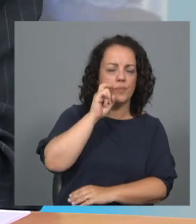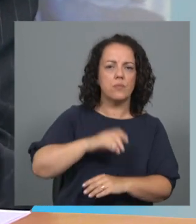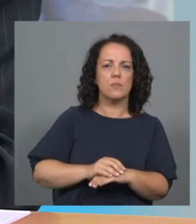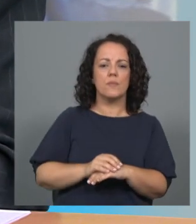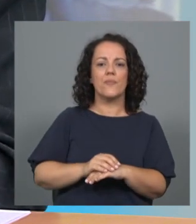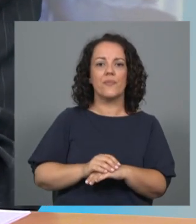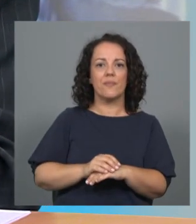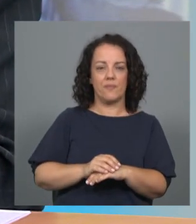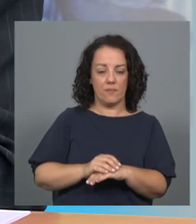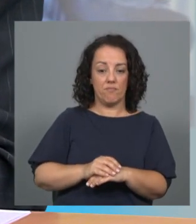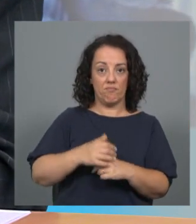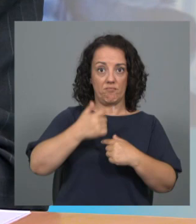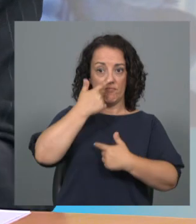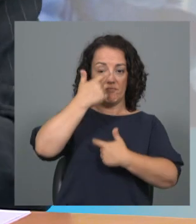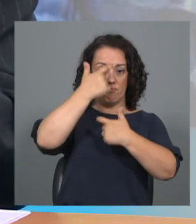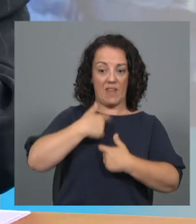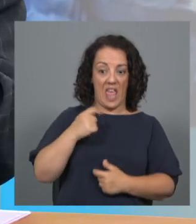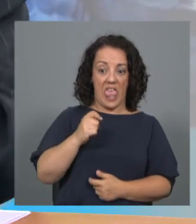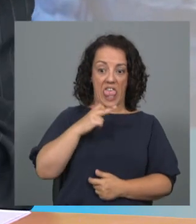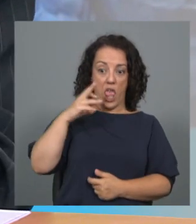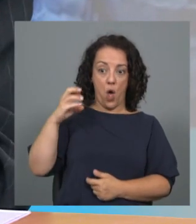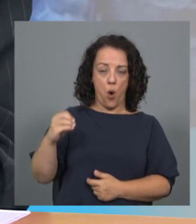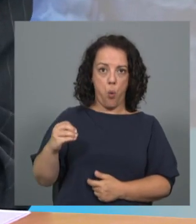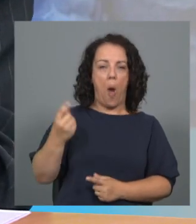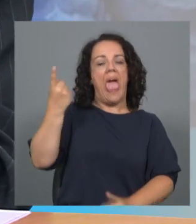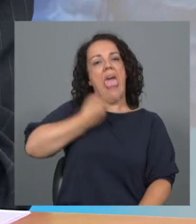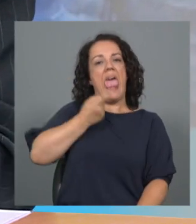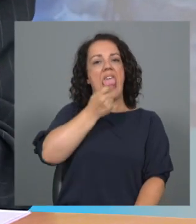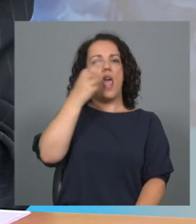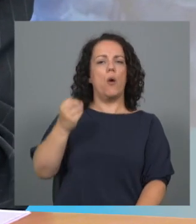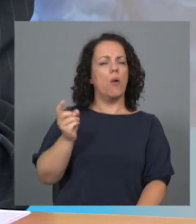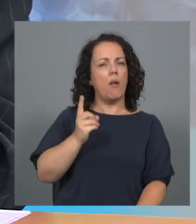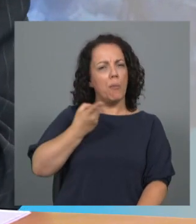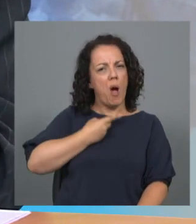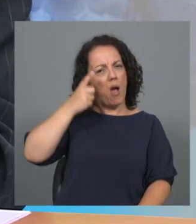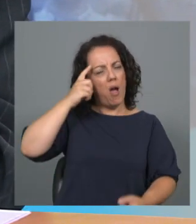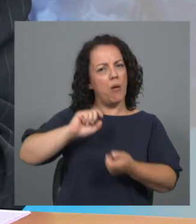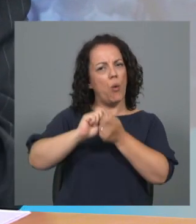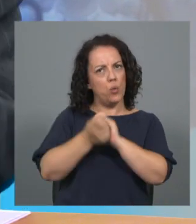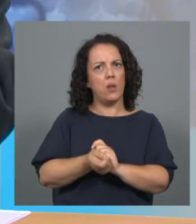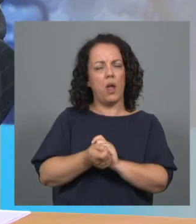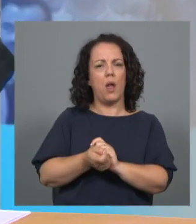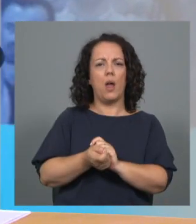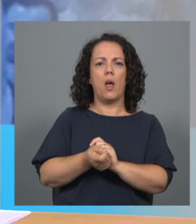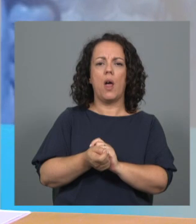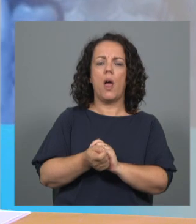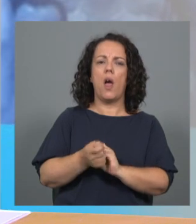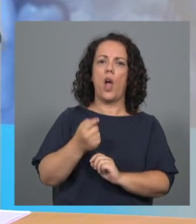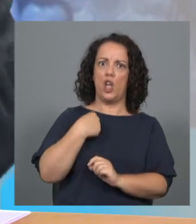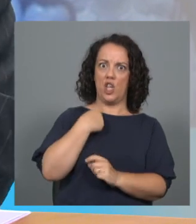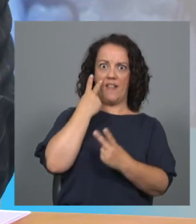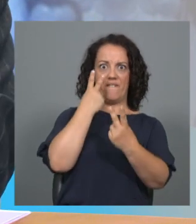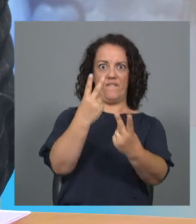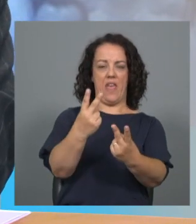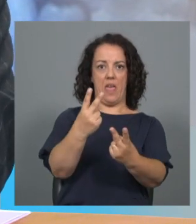erros, que é uma coisa que também nós temos muito de inverter a nossa lógica, porque nós pensamos que a pessoa é aquilo que nós vemos